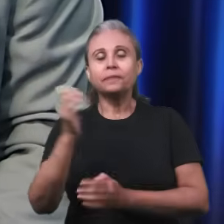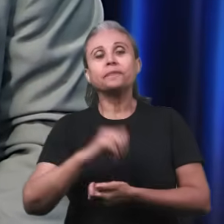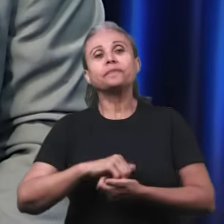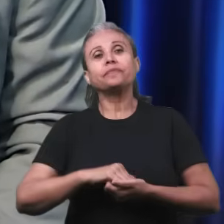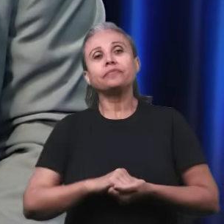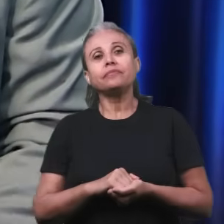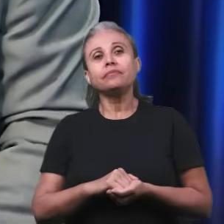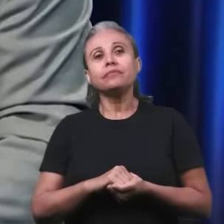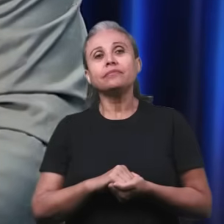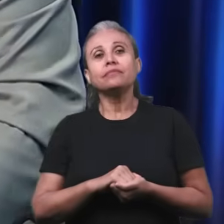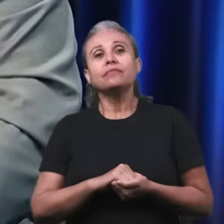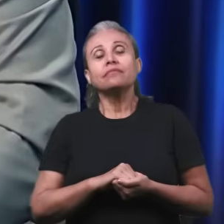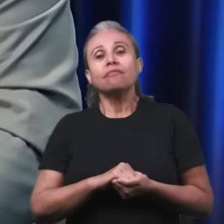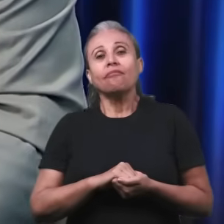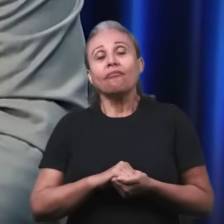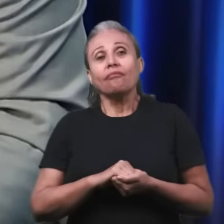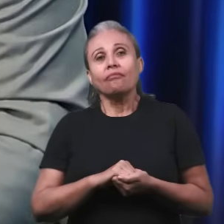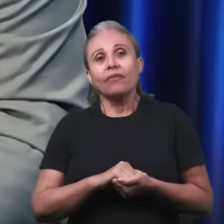E, por